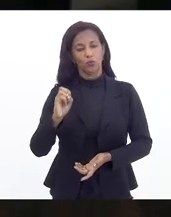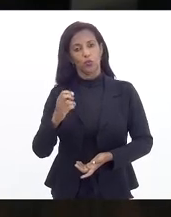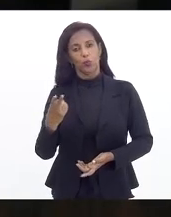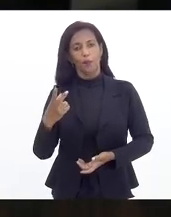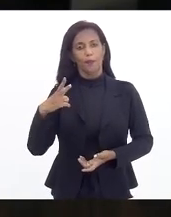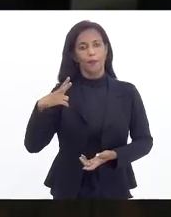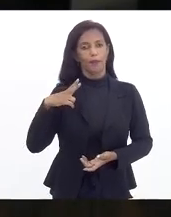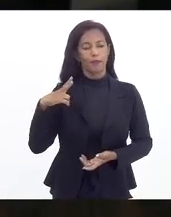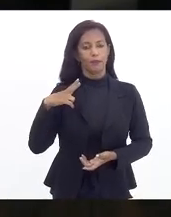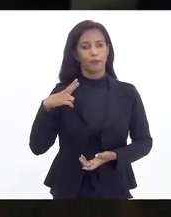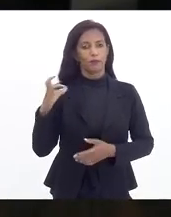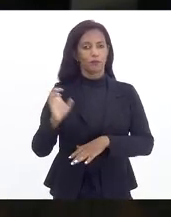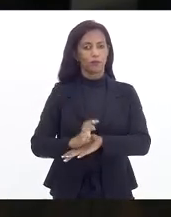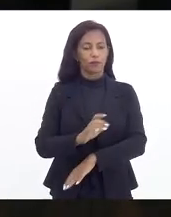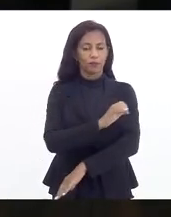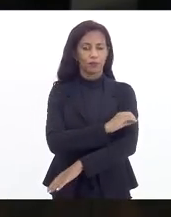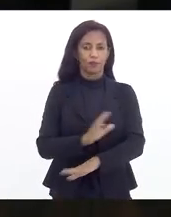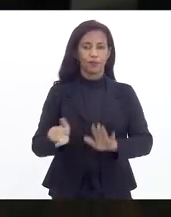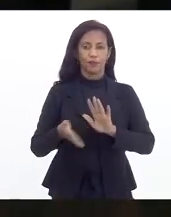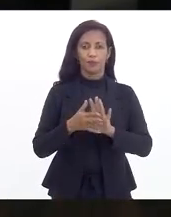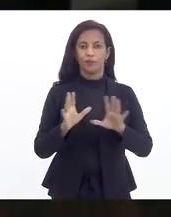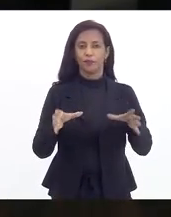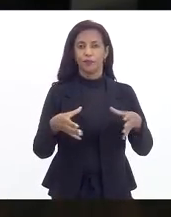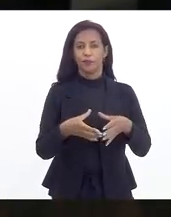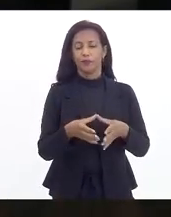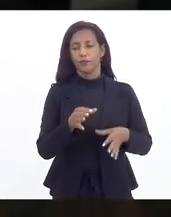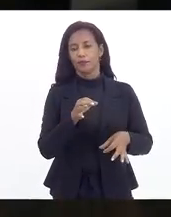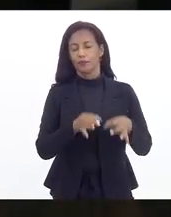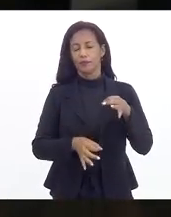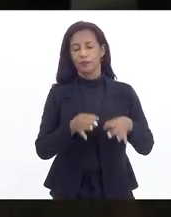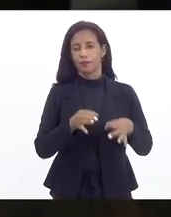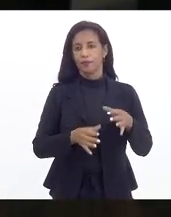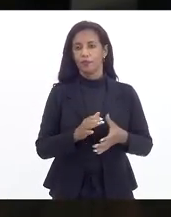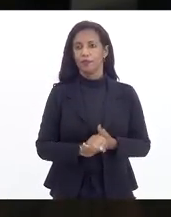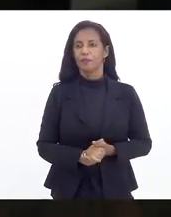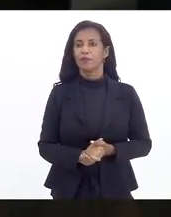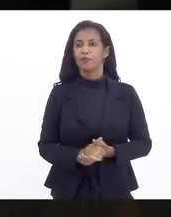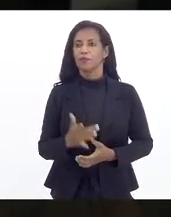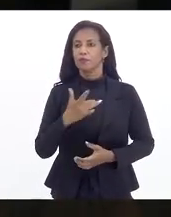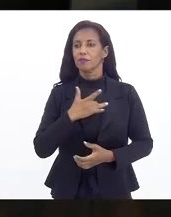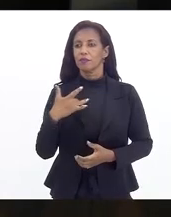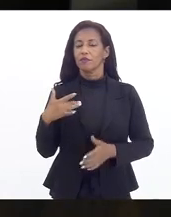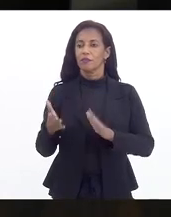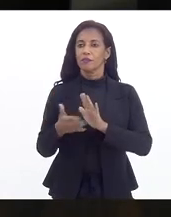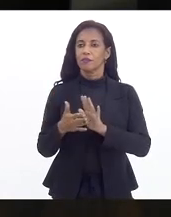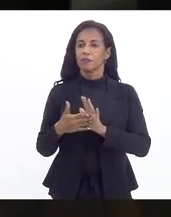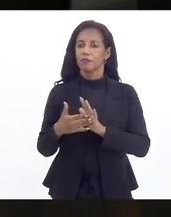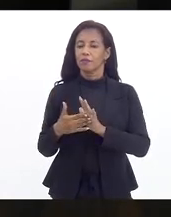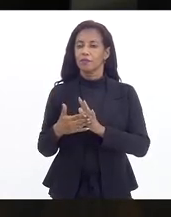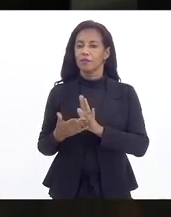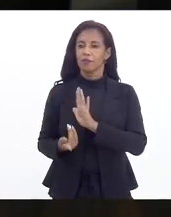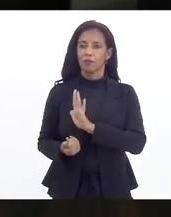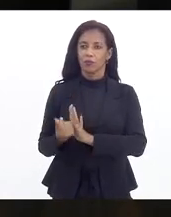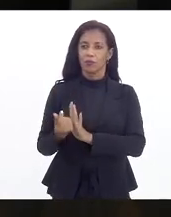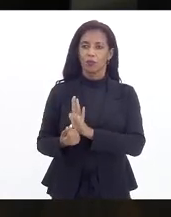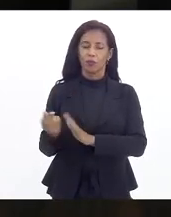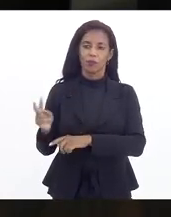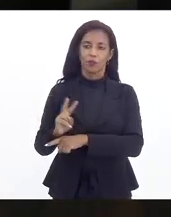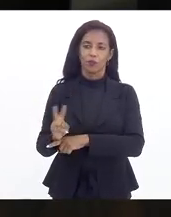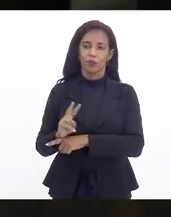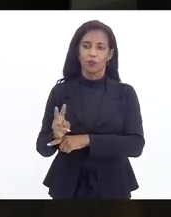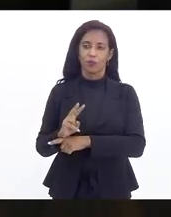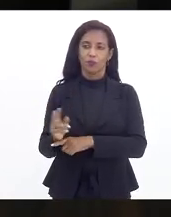âmbito do Estado do Rio de Janeiro. Pareceres da Comissão de Constituição e Justiça pela condicionalidade. Saúde favorável. De orçamento, finanças, fiscalização financeira e